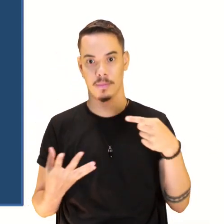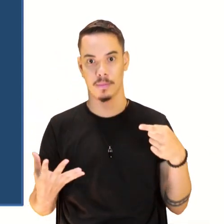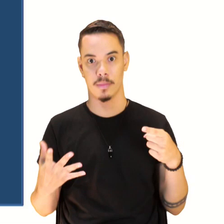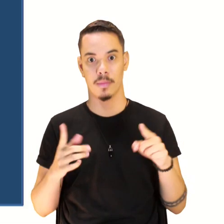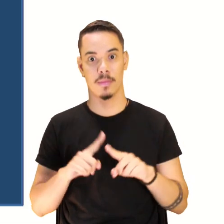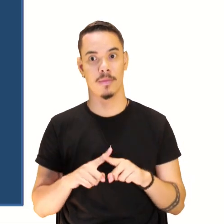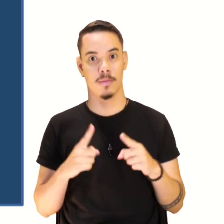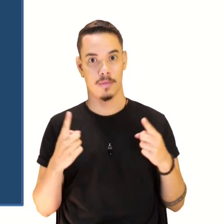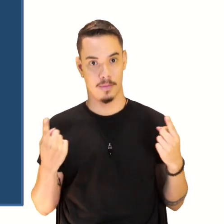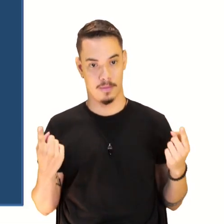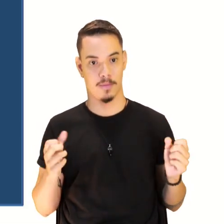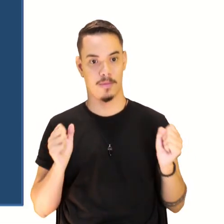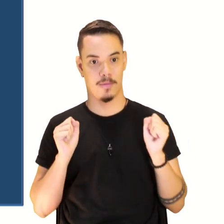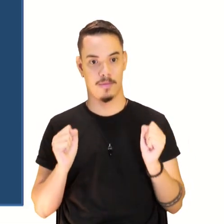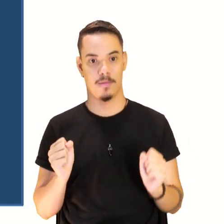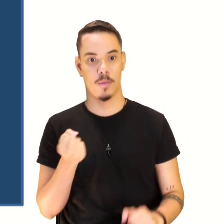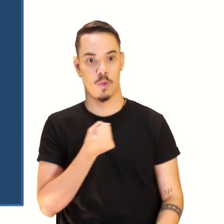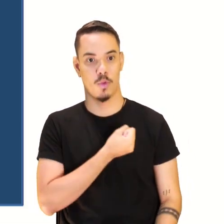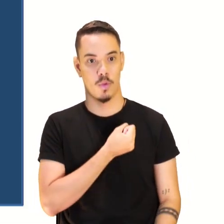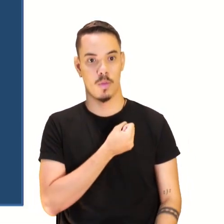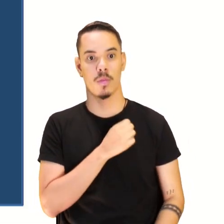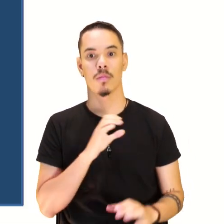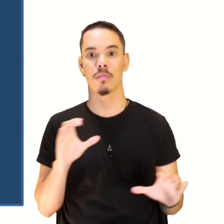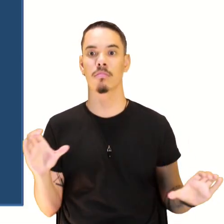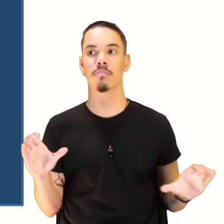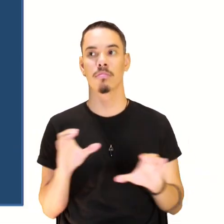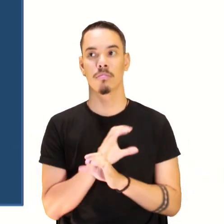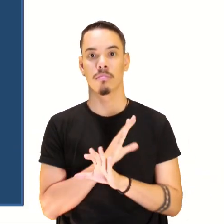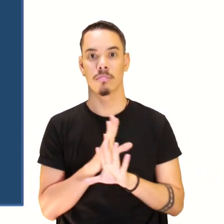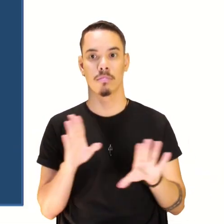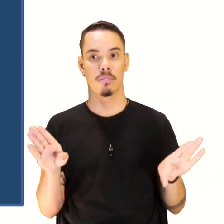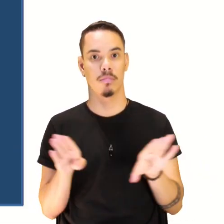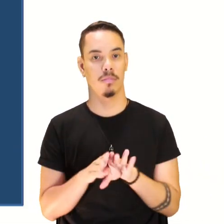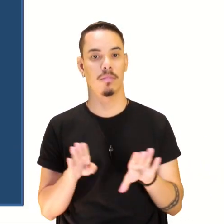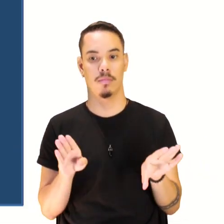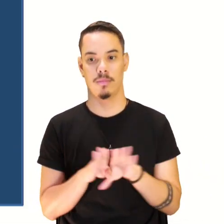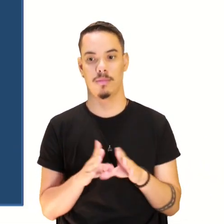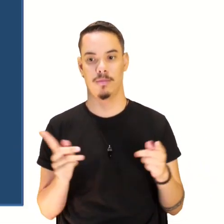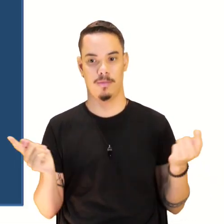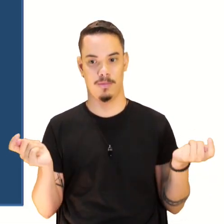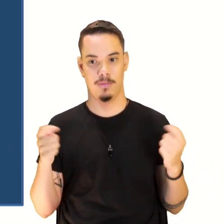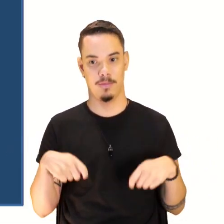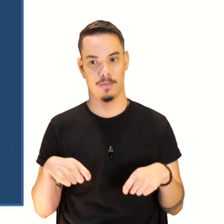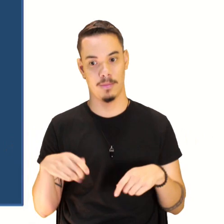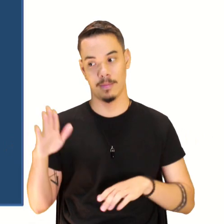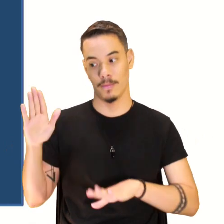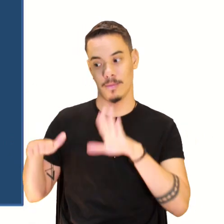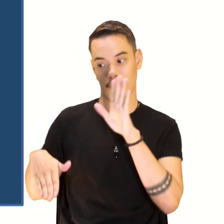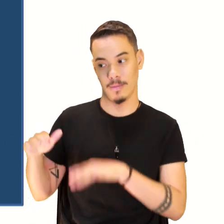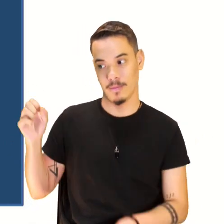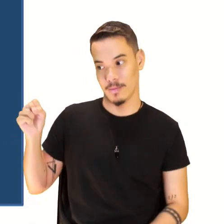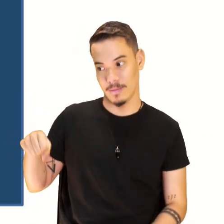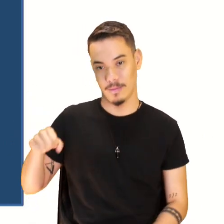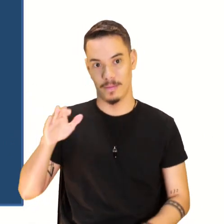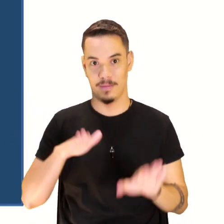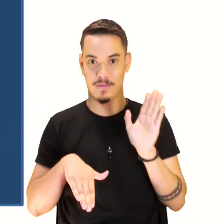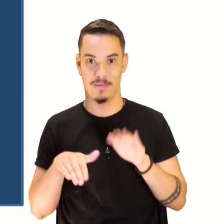às vezes uma fração pode resultar no número inteiro né Às vezes sim às vezes não